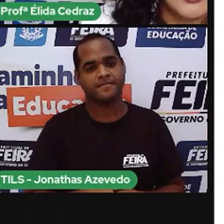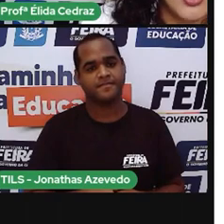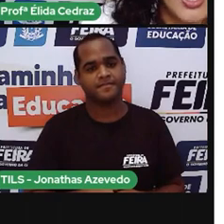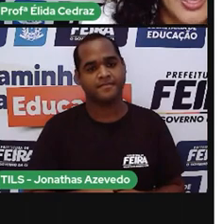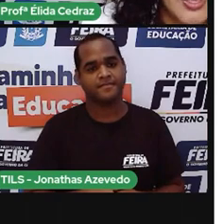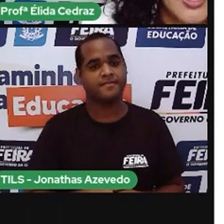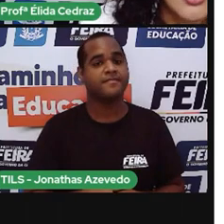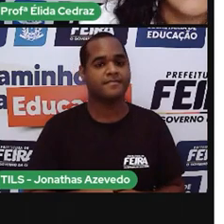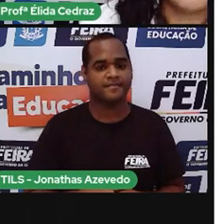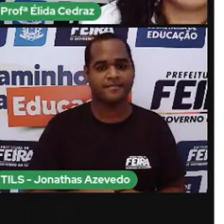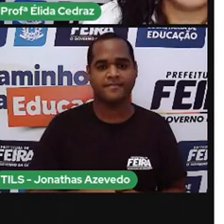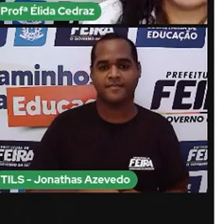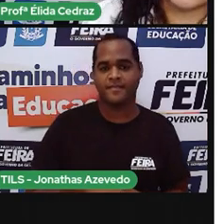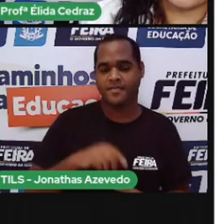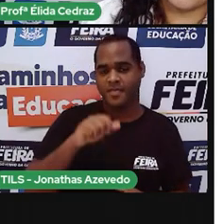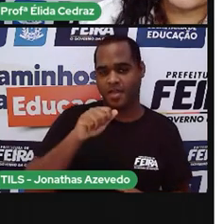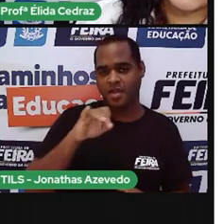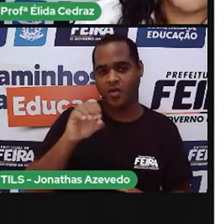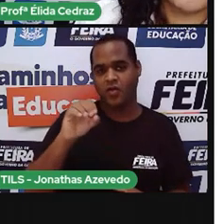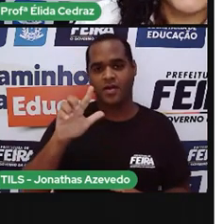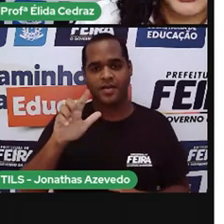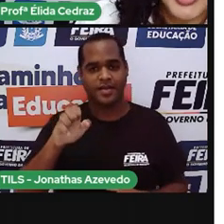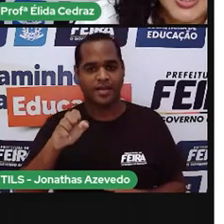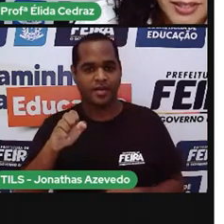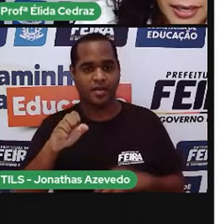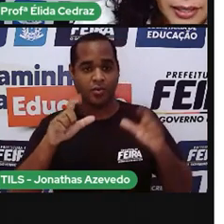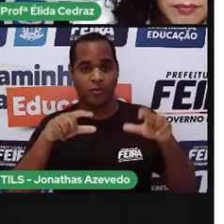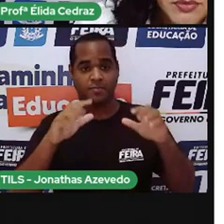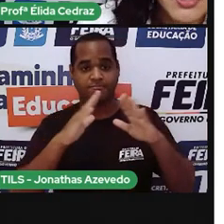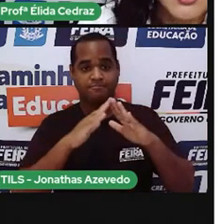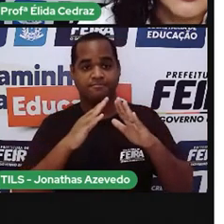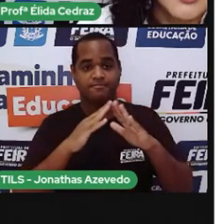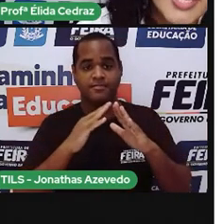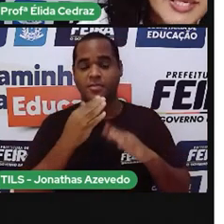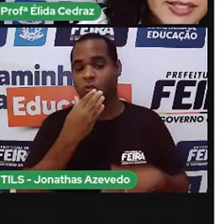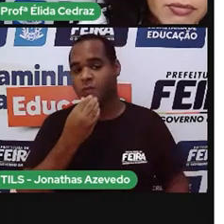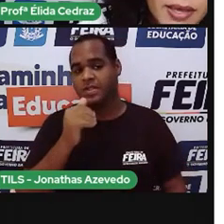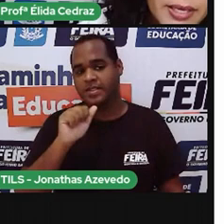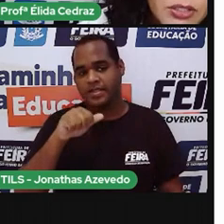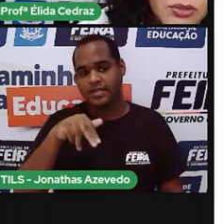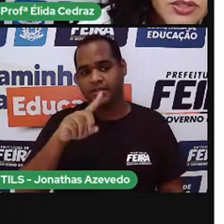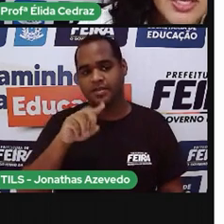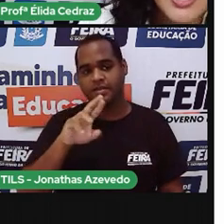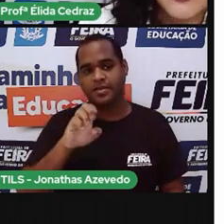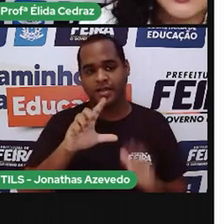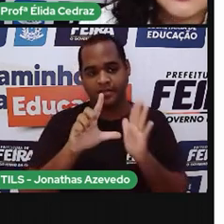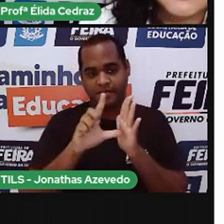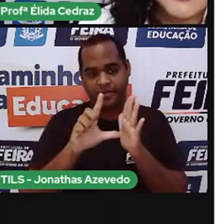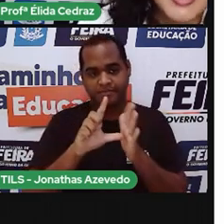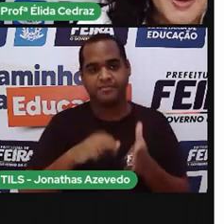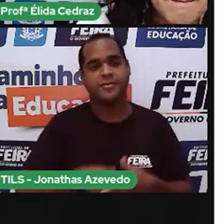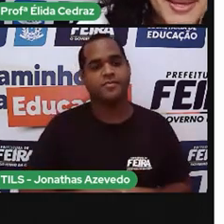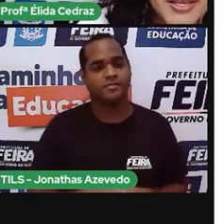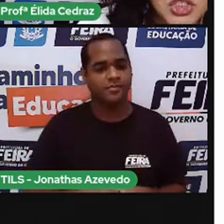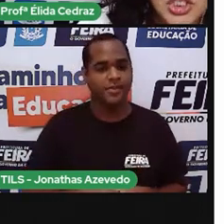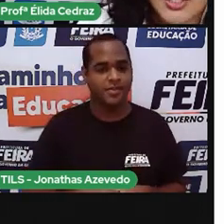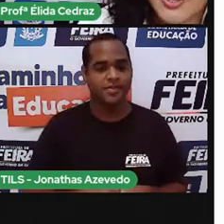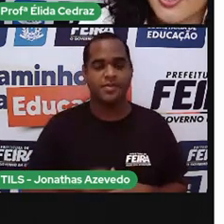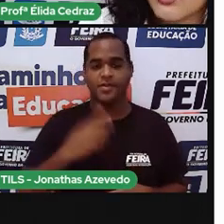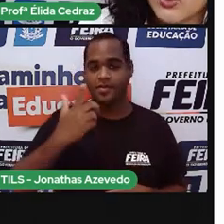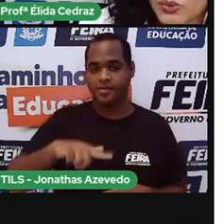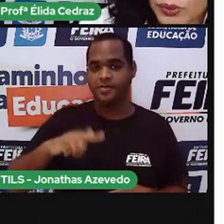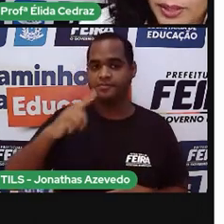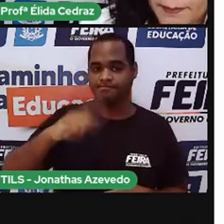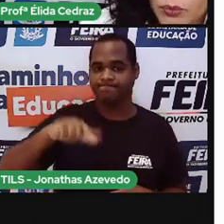Aiolé, aiolé. Foi na loja do mestre André. Esse verso é o que se